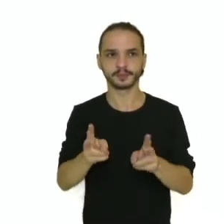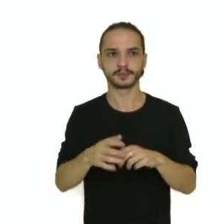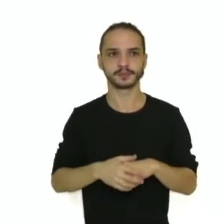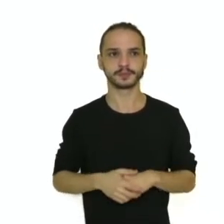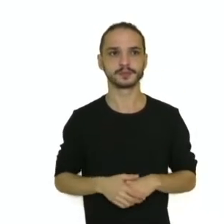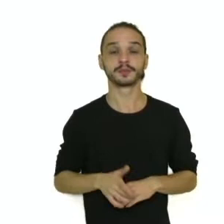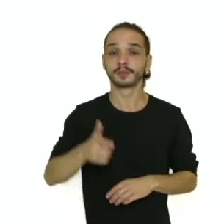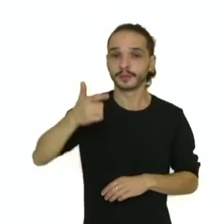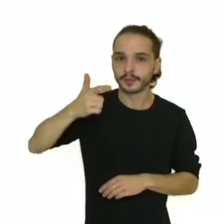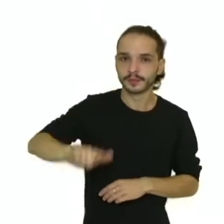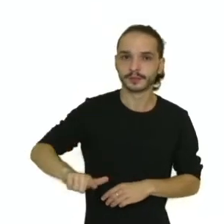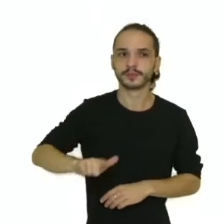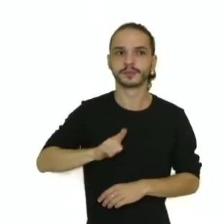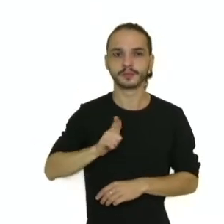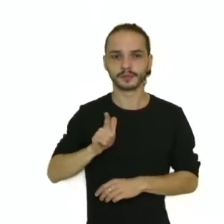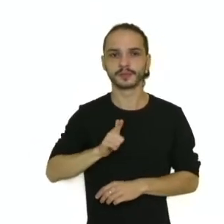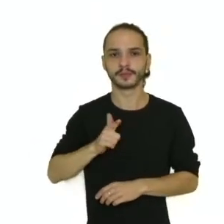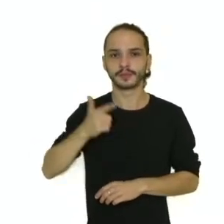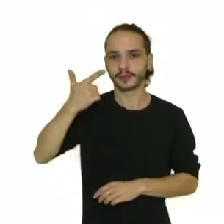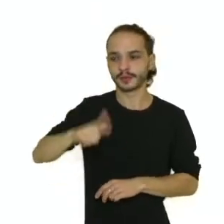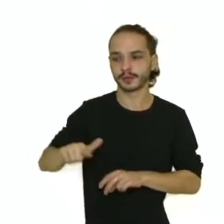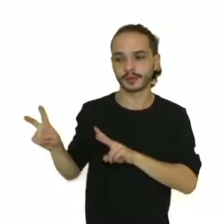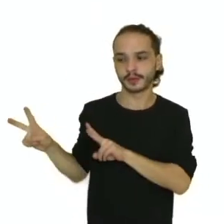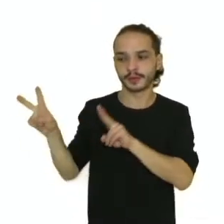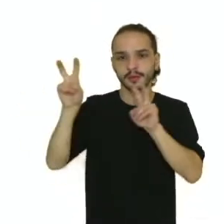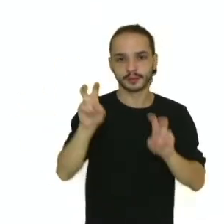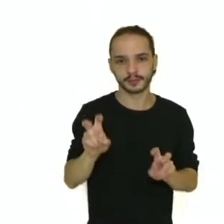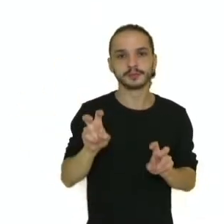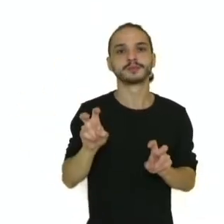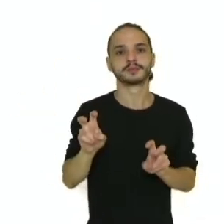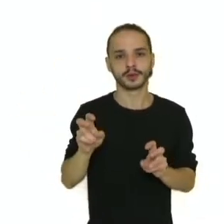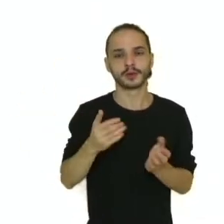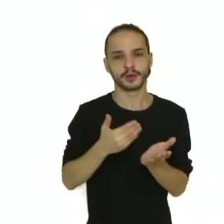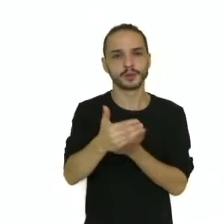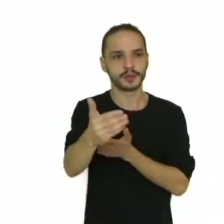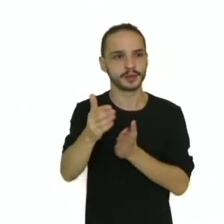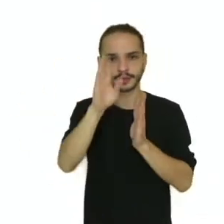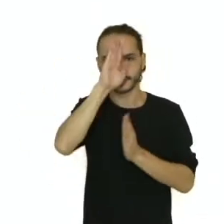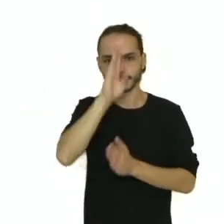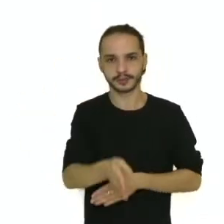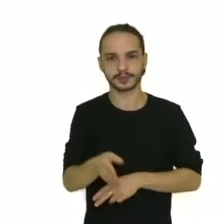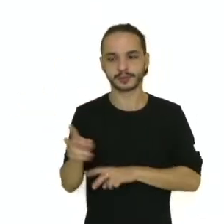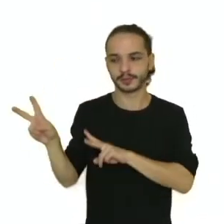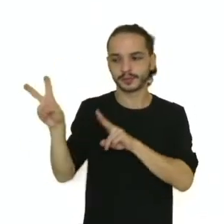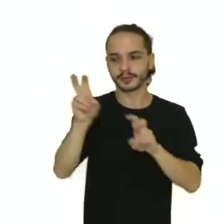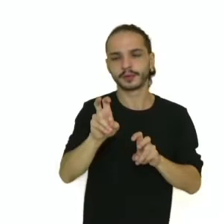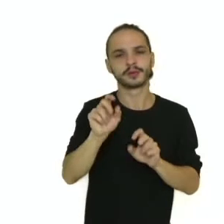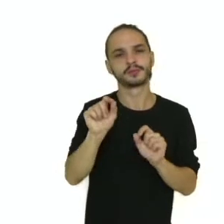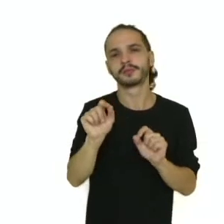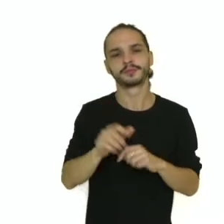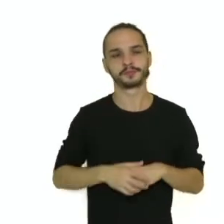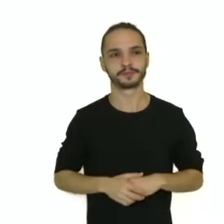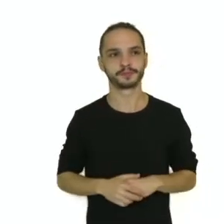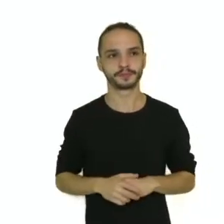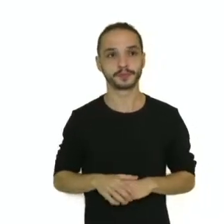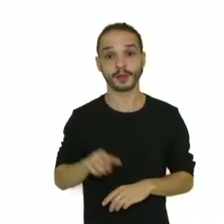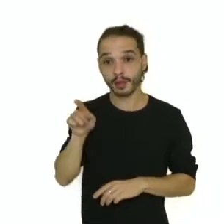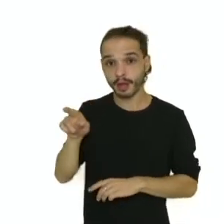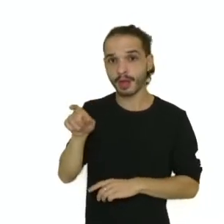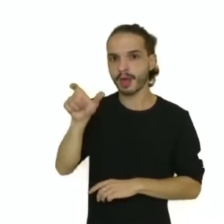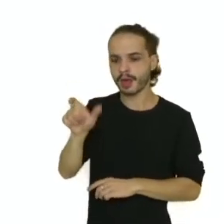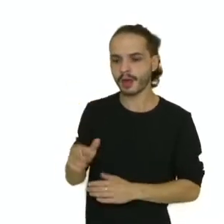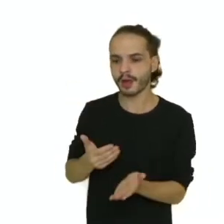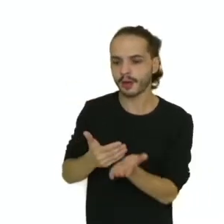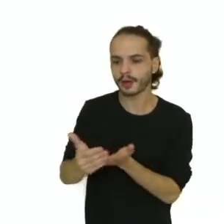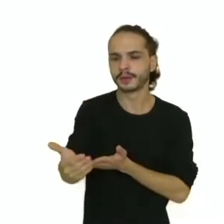aqui que a gente tem uma fala, né, uma citação, começa com as aspas e começa assim: ela começou muito cedo e de